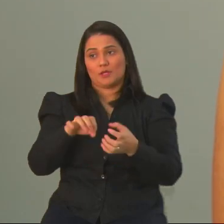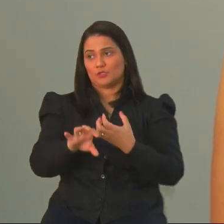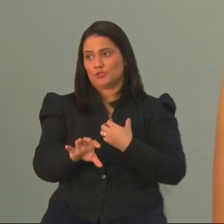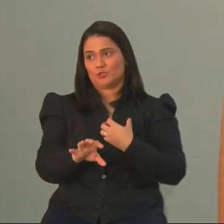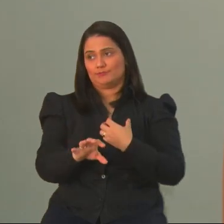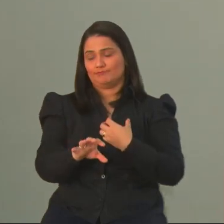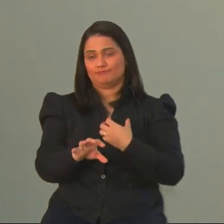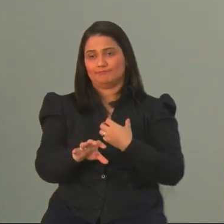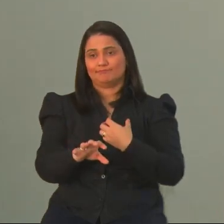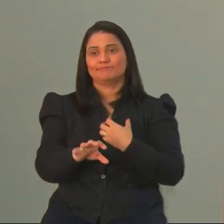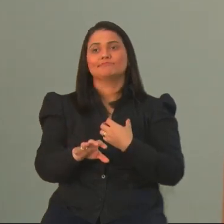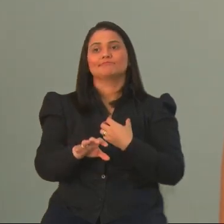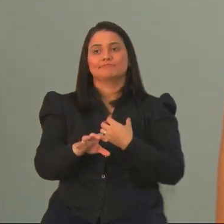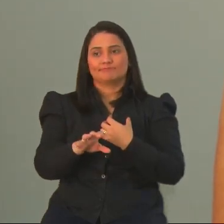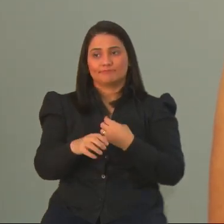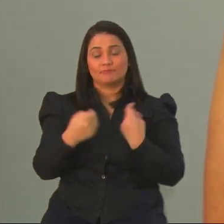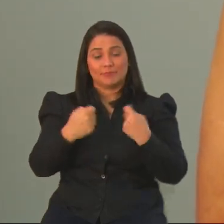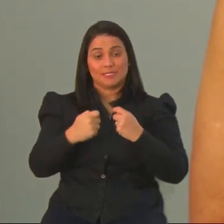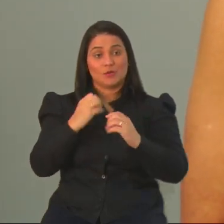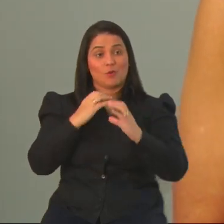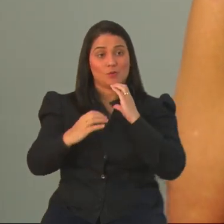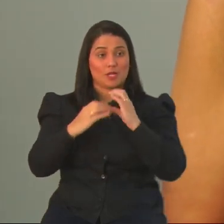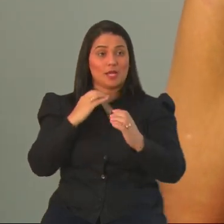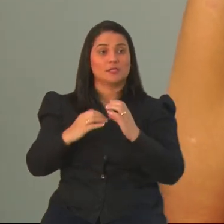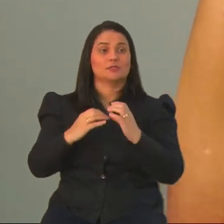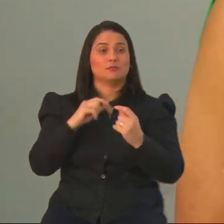existe comunicação assertiva sem empatia.